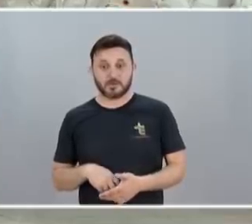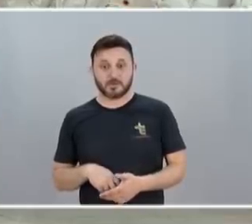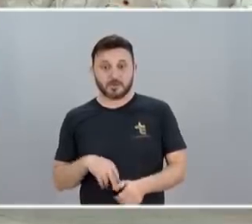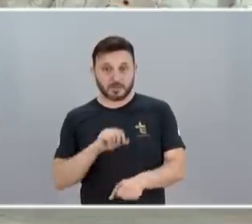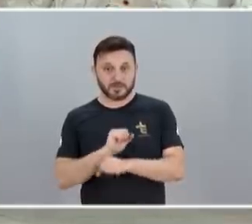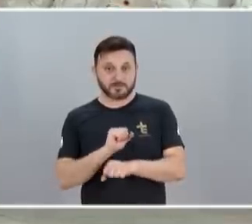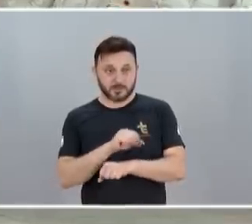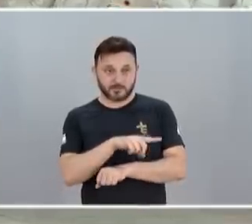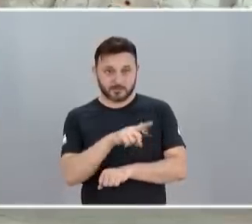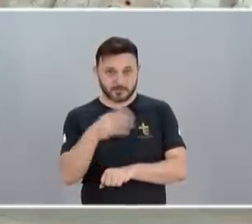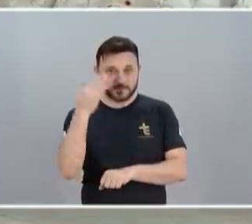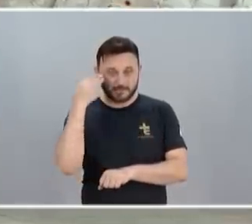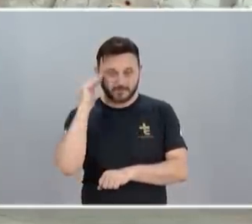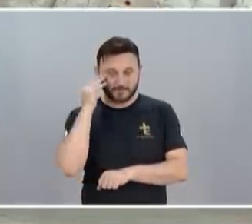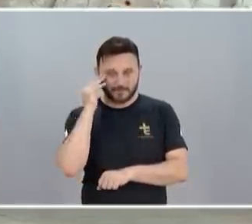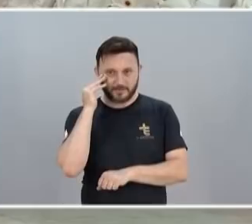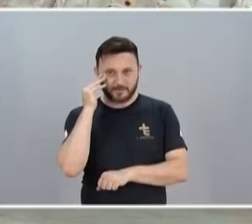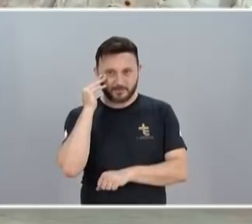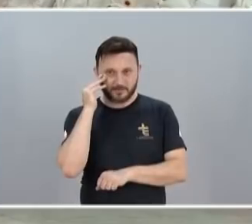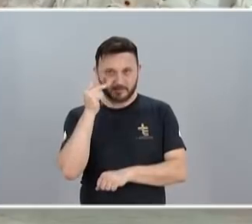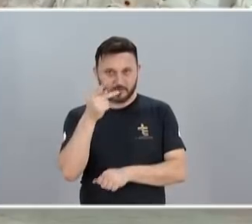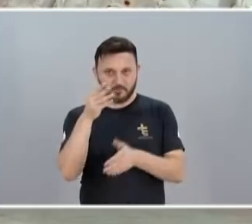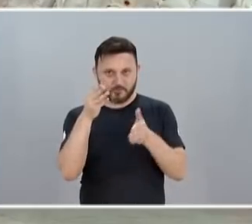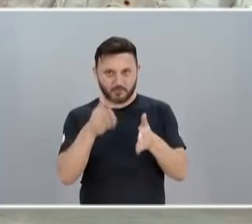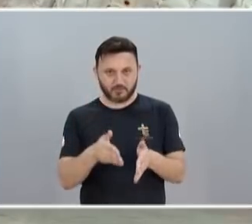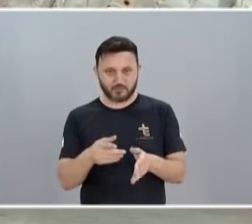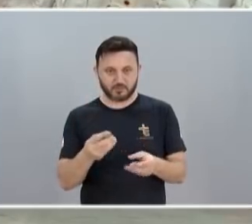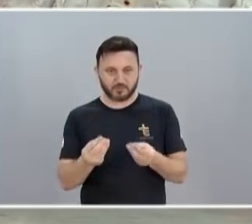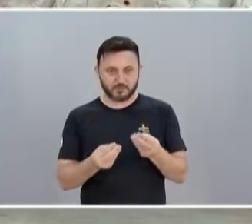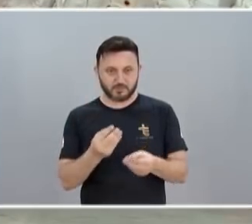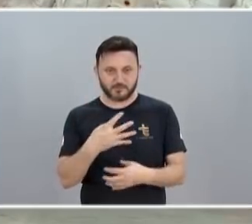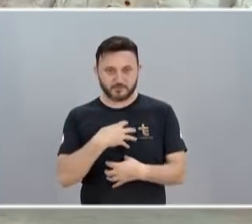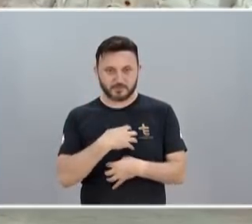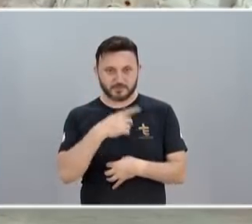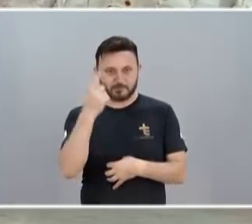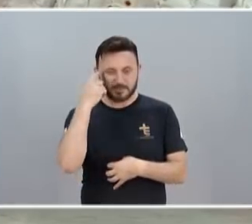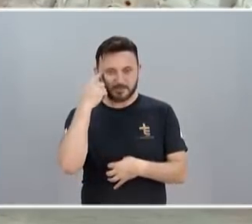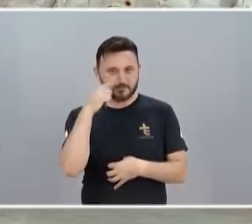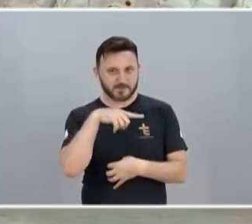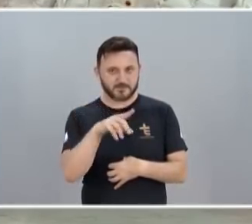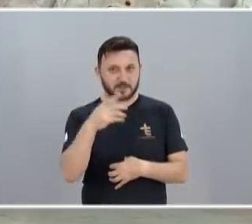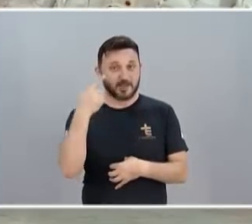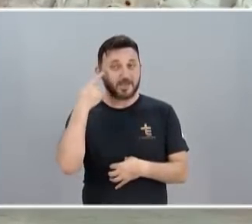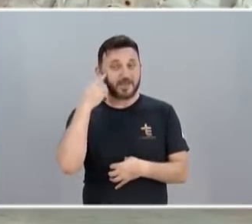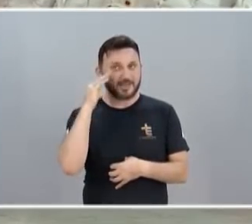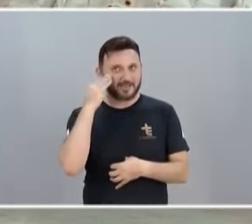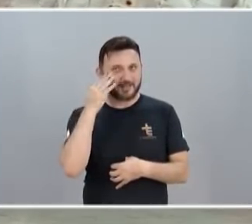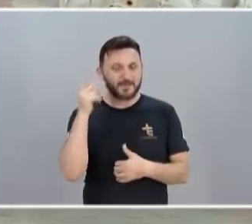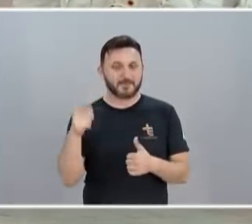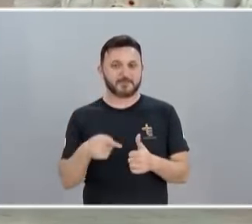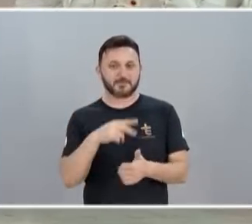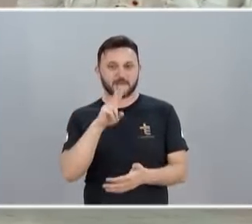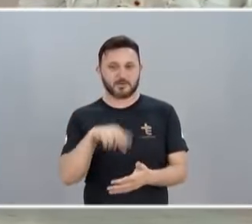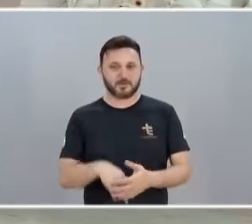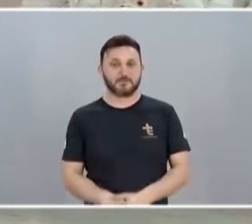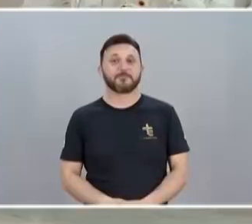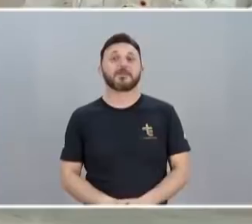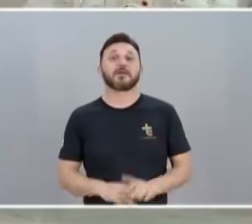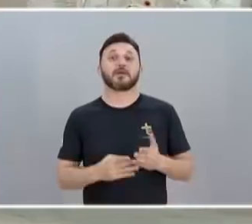espero ter tocado a tua forma de pensar, você vai entender a primeira leitura.